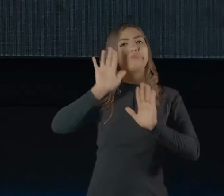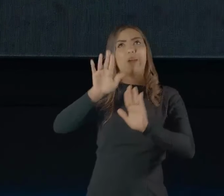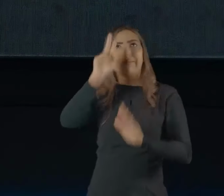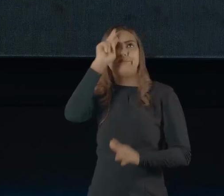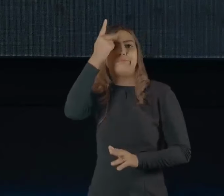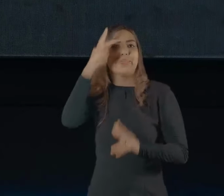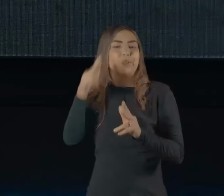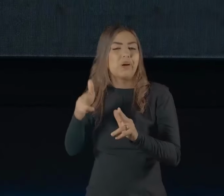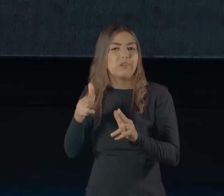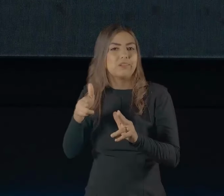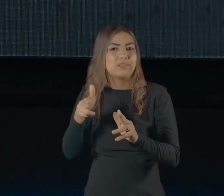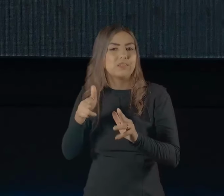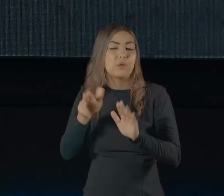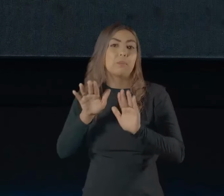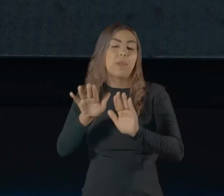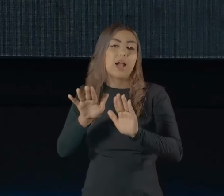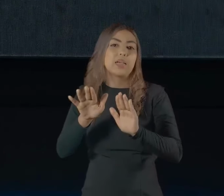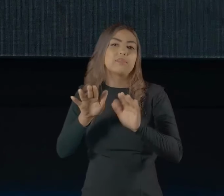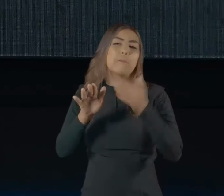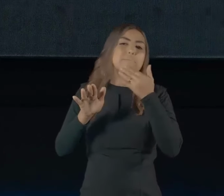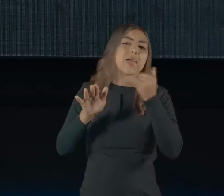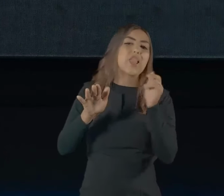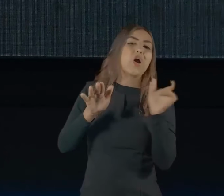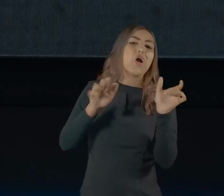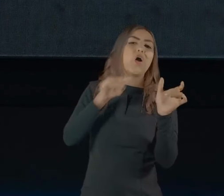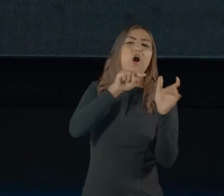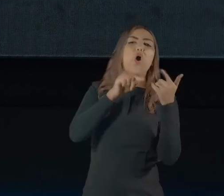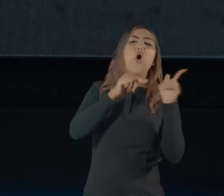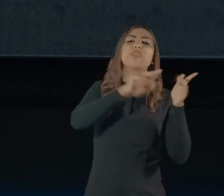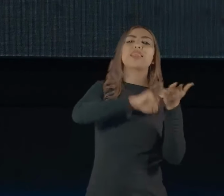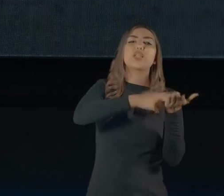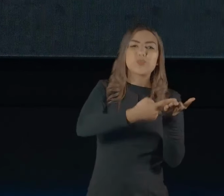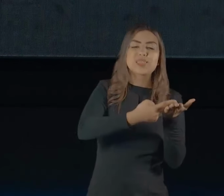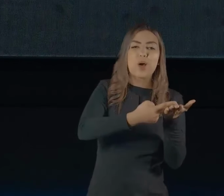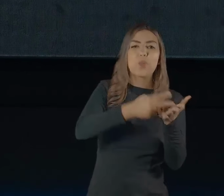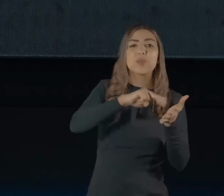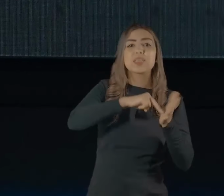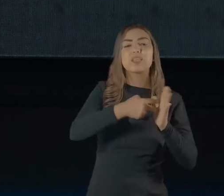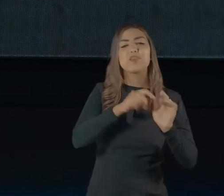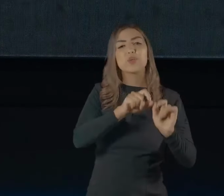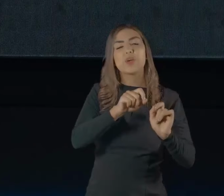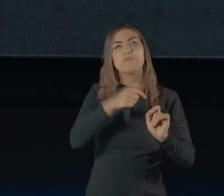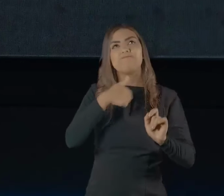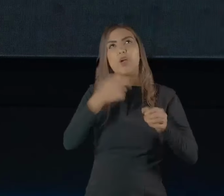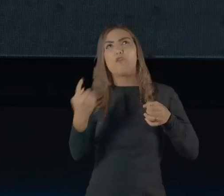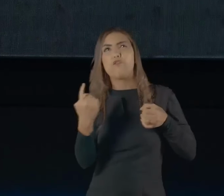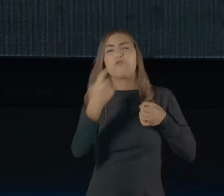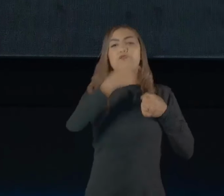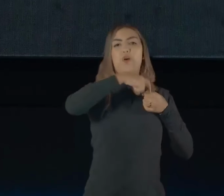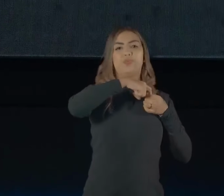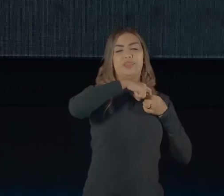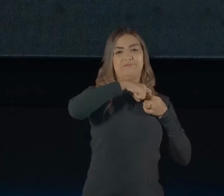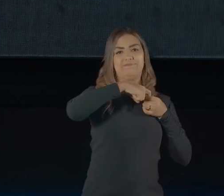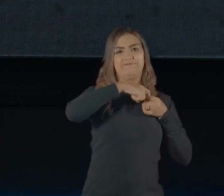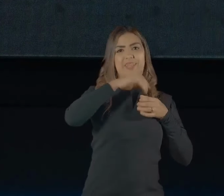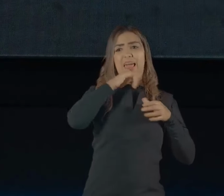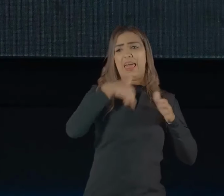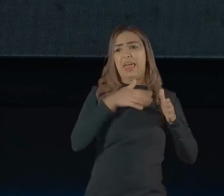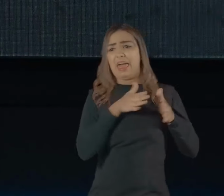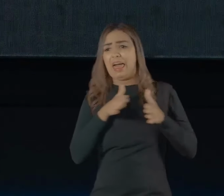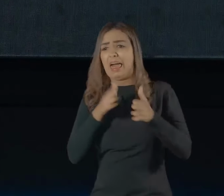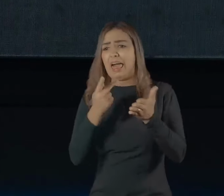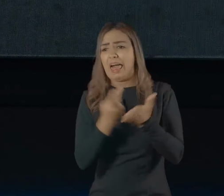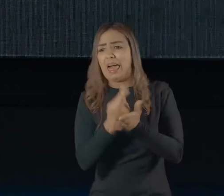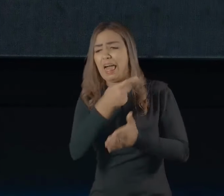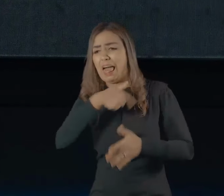é voltar para o caminho da Torá, da lei. Então, querido, o